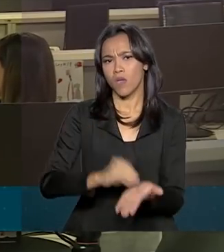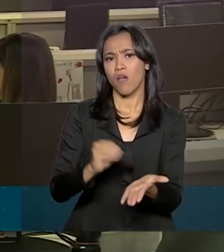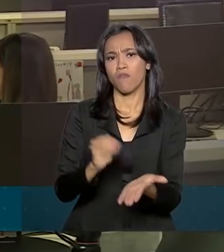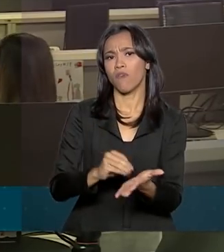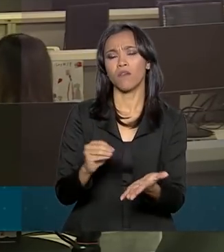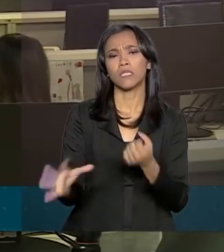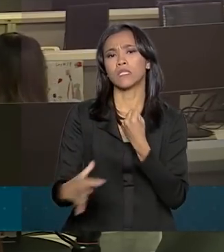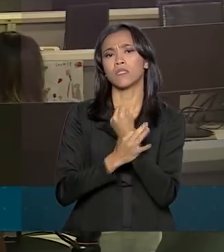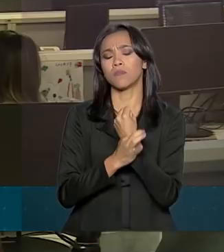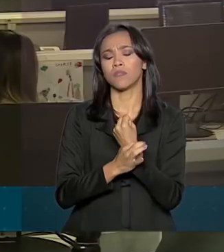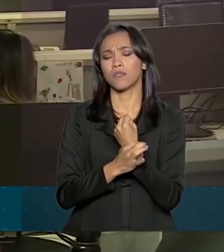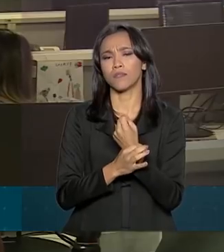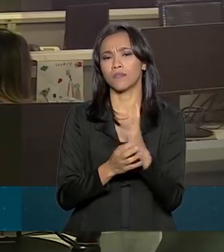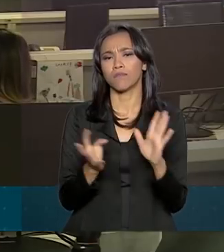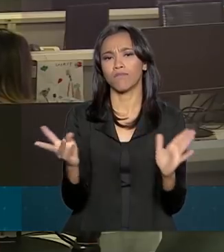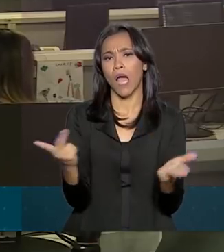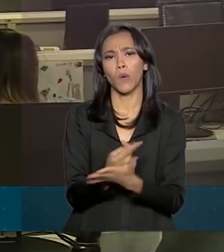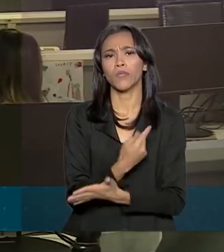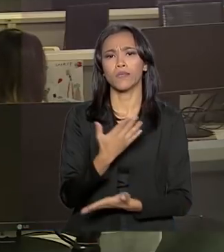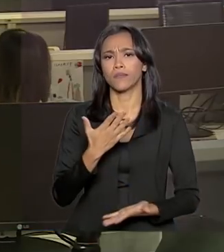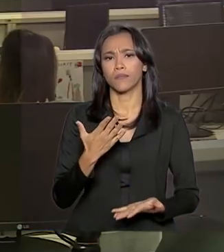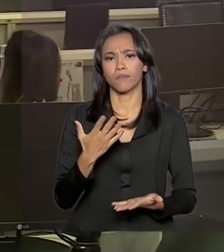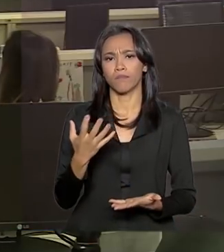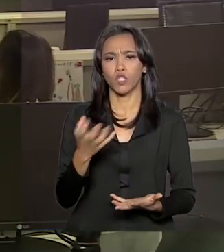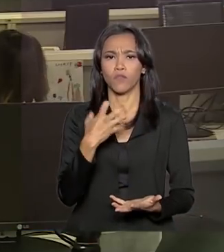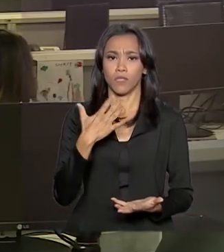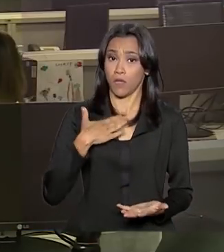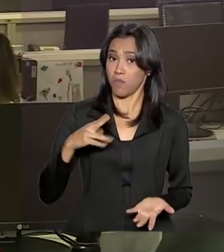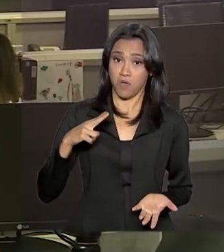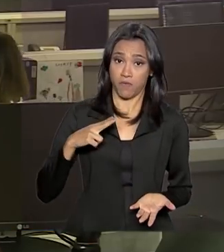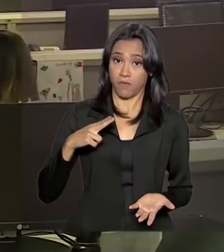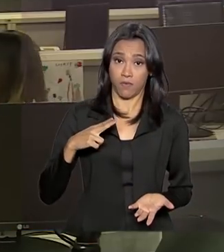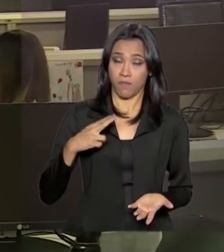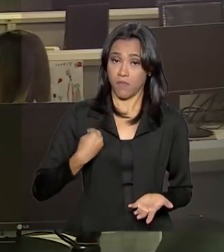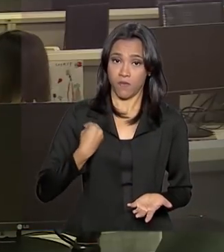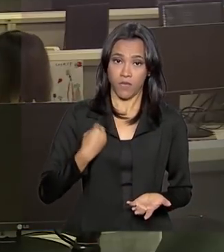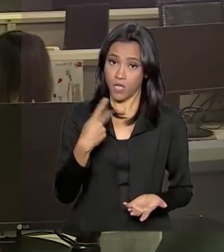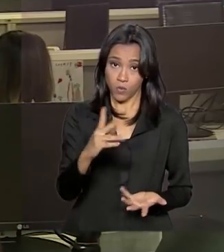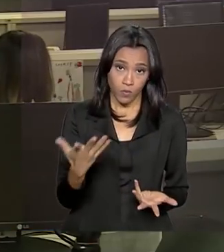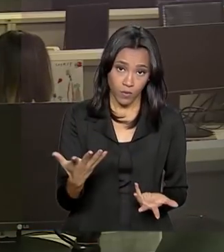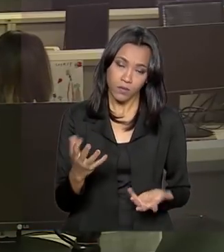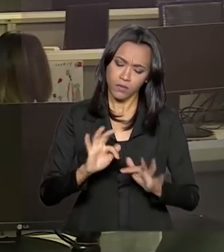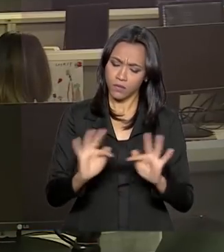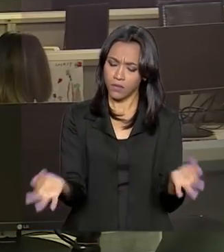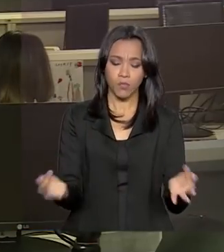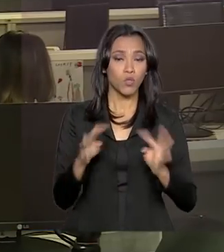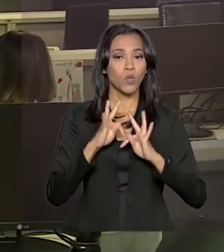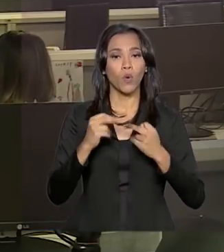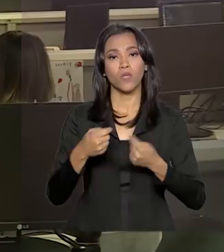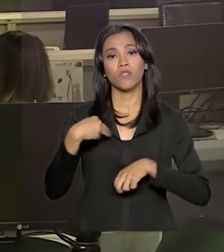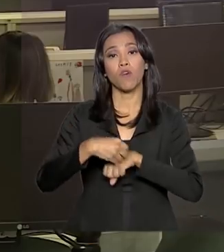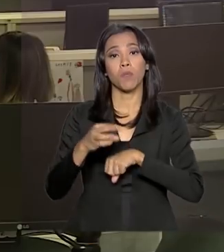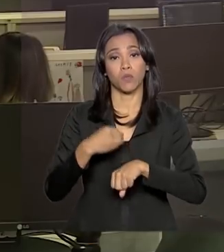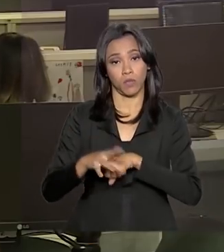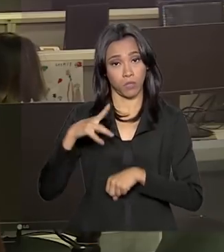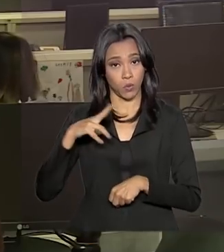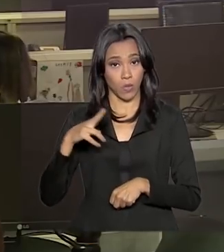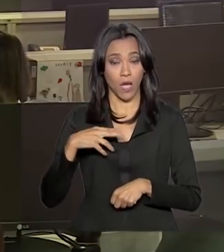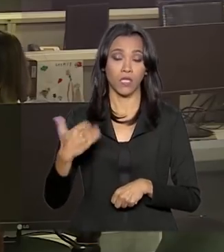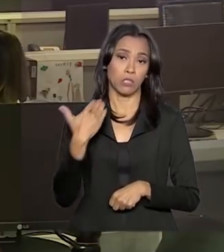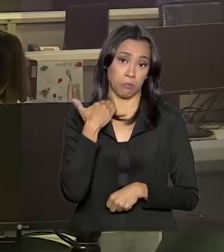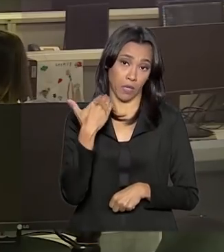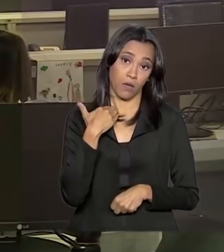segurança cibernética atinge a minha vida e a sua. Simples. Todos os nossos dados pessoais e bancários